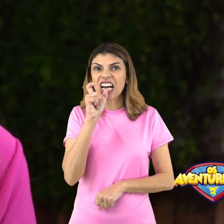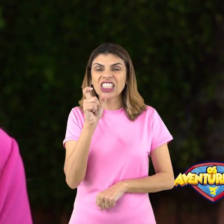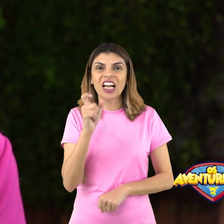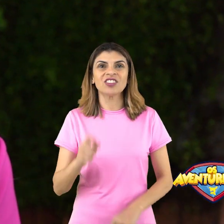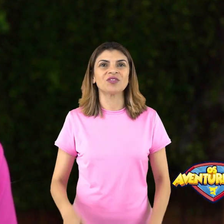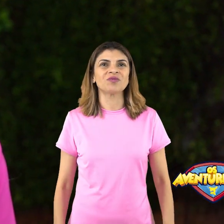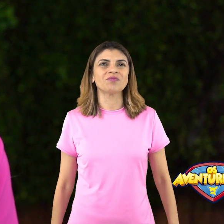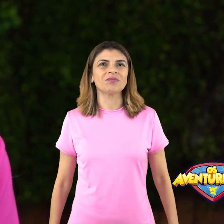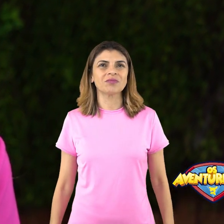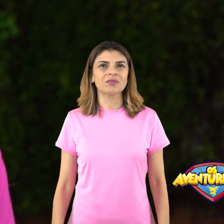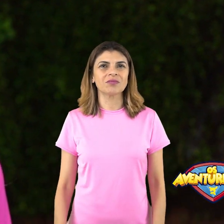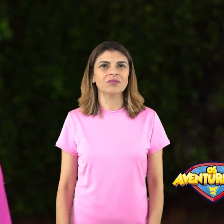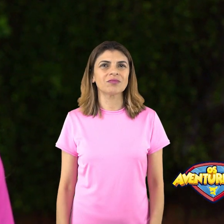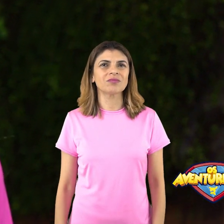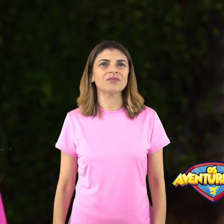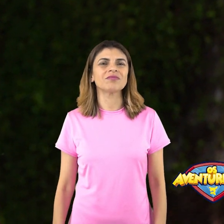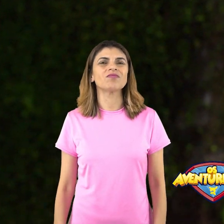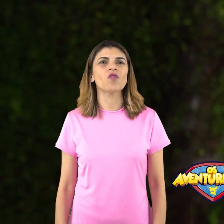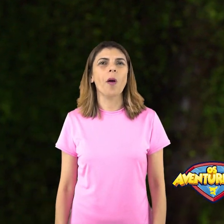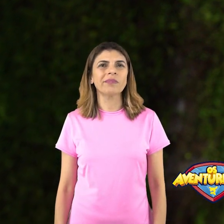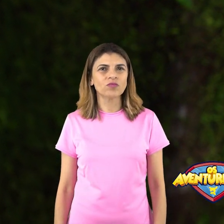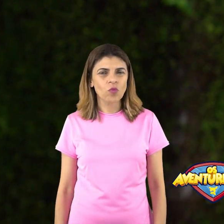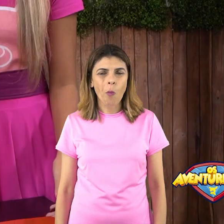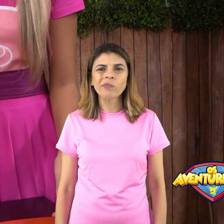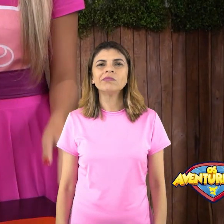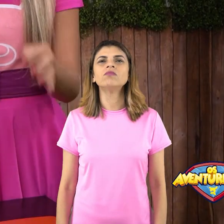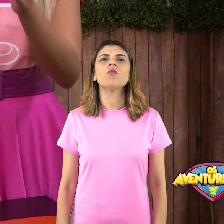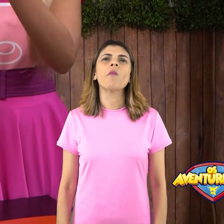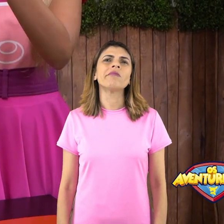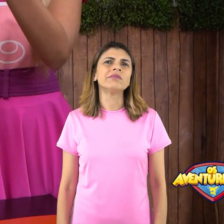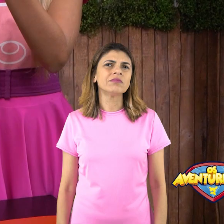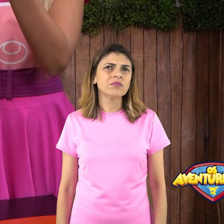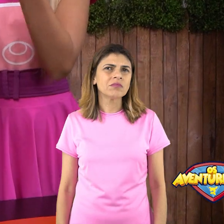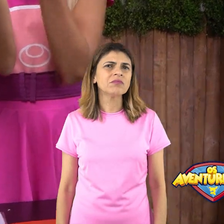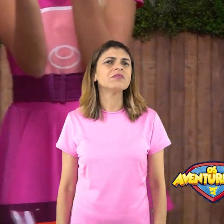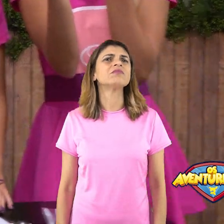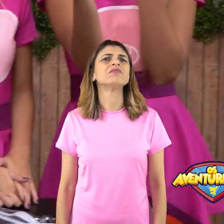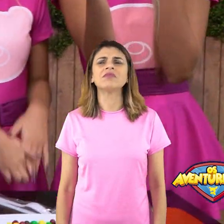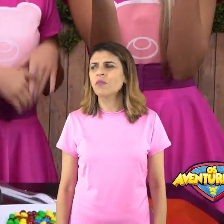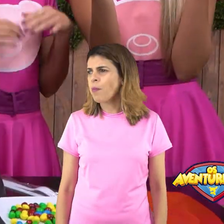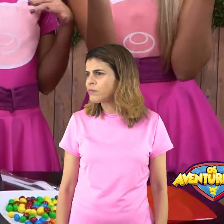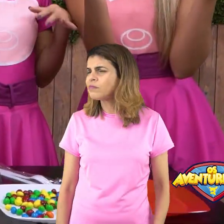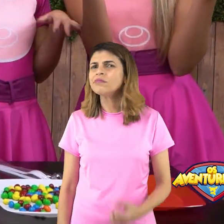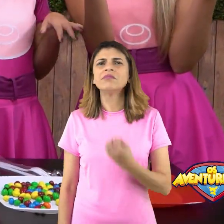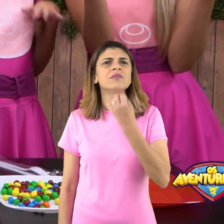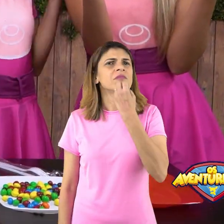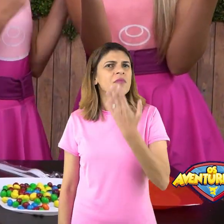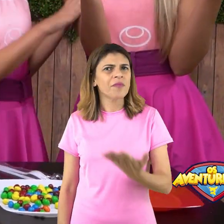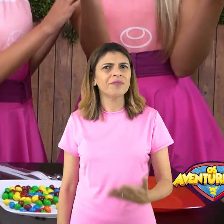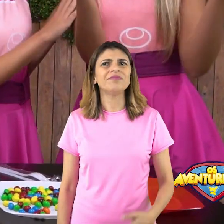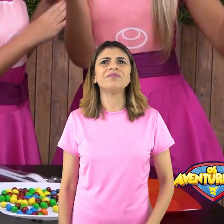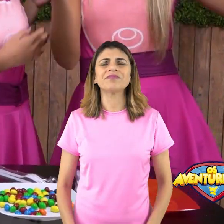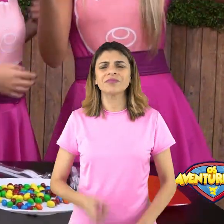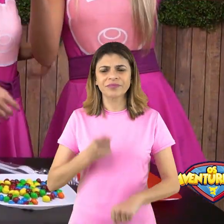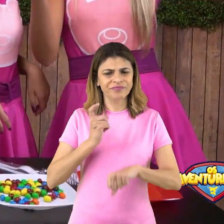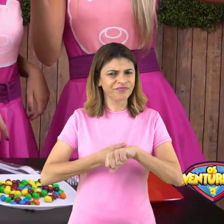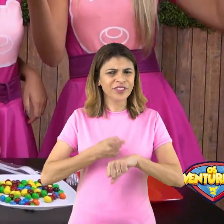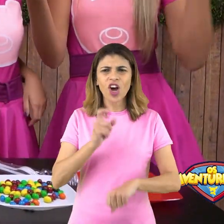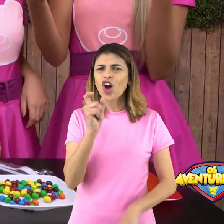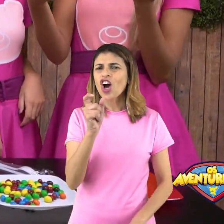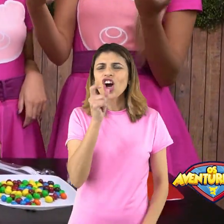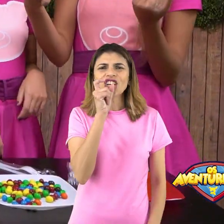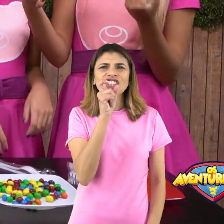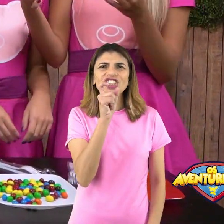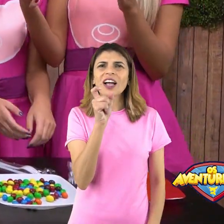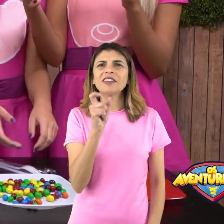Ai, isso deve ser muito bom. Foi? Nossa. Você vê, congelado. Não congelado. Não congelado. É muito